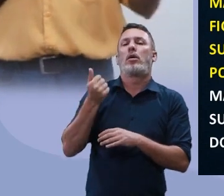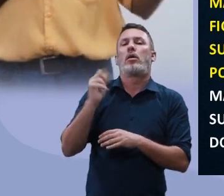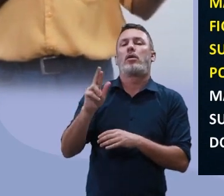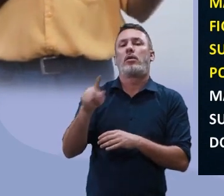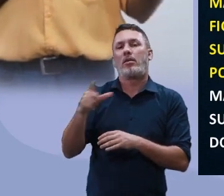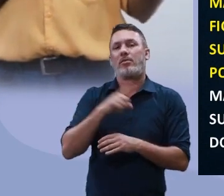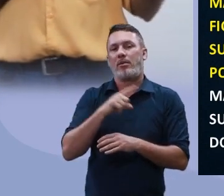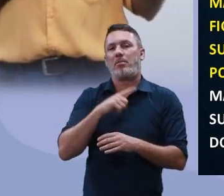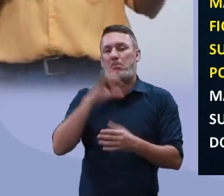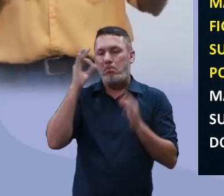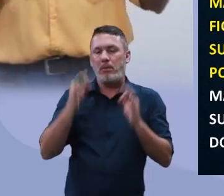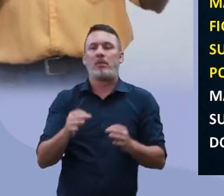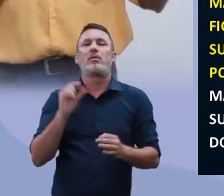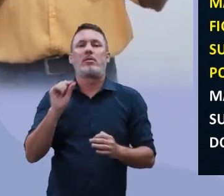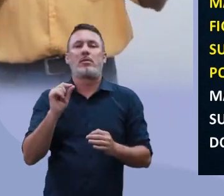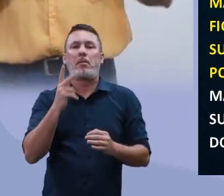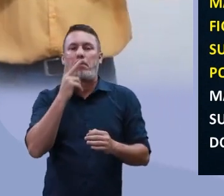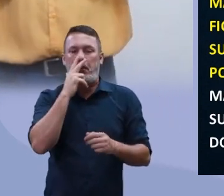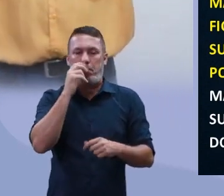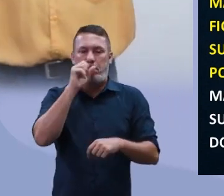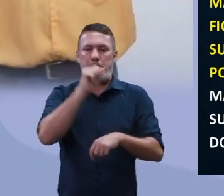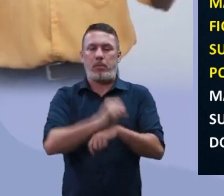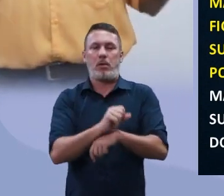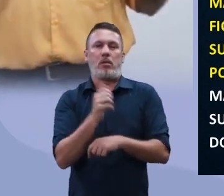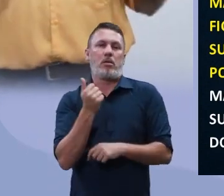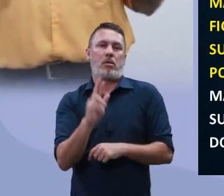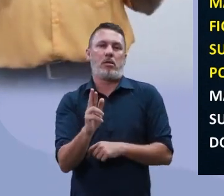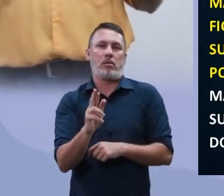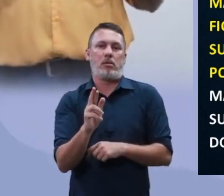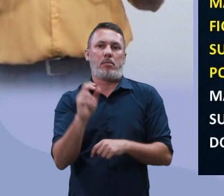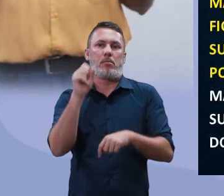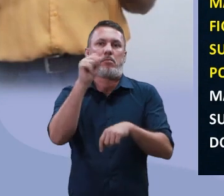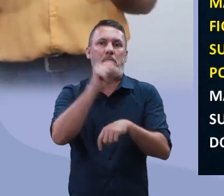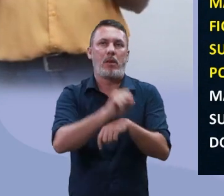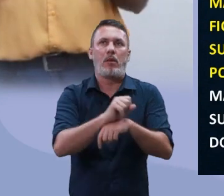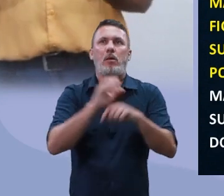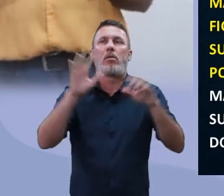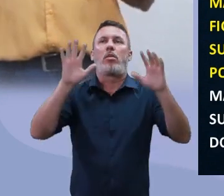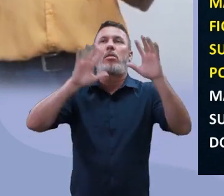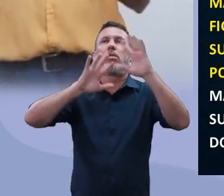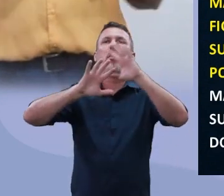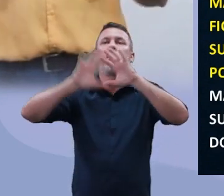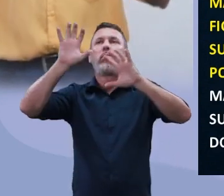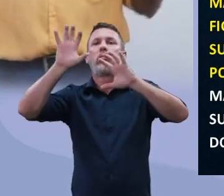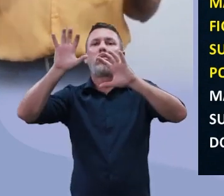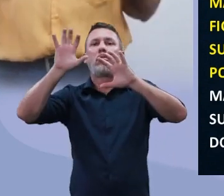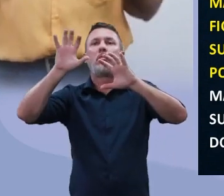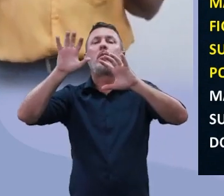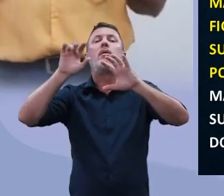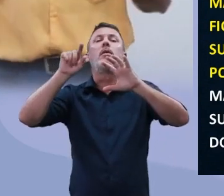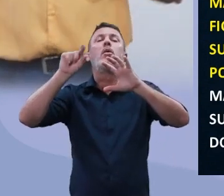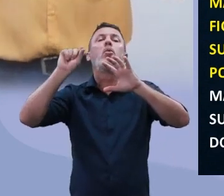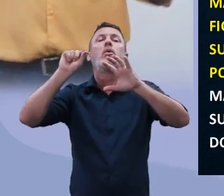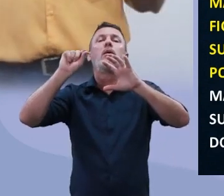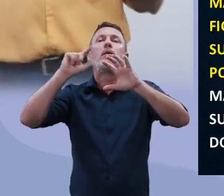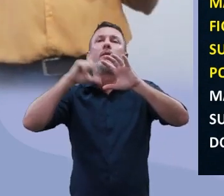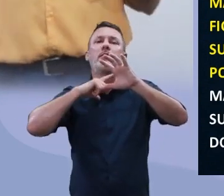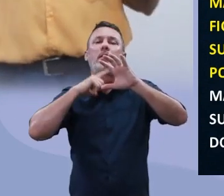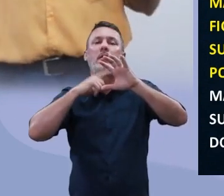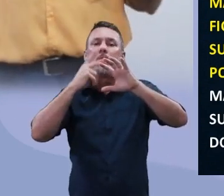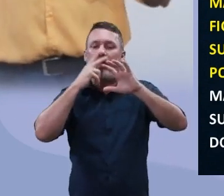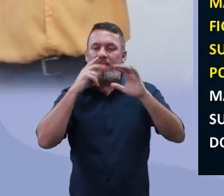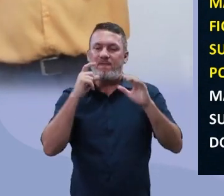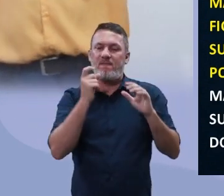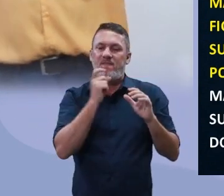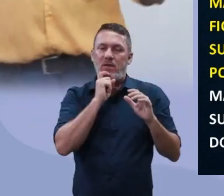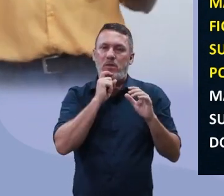quê? Eles promovem uma estagnação do ar, e esse ar estagnado faz com que a entrada